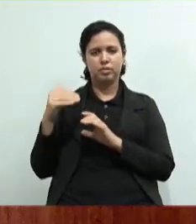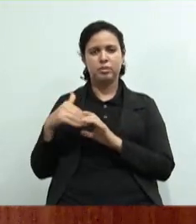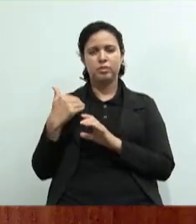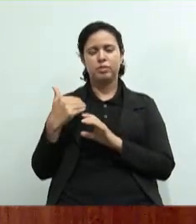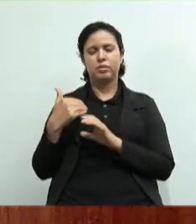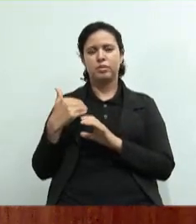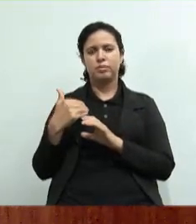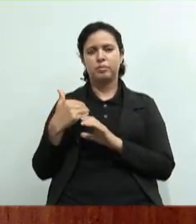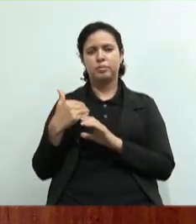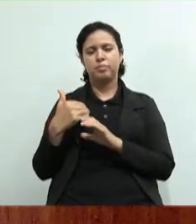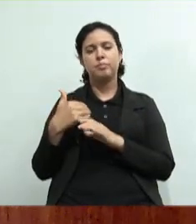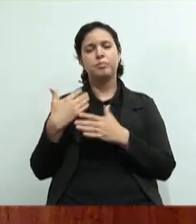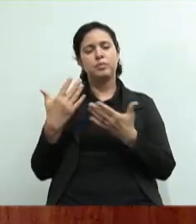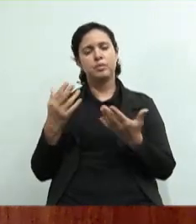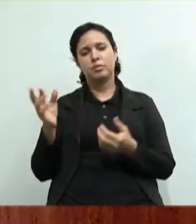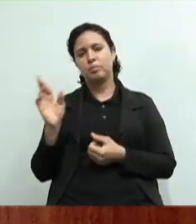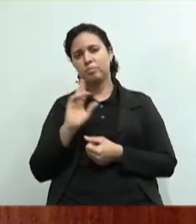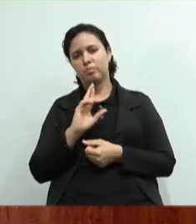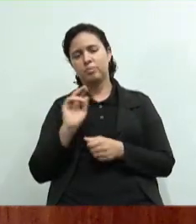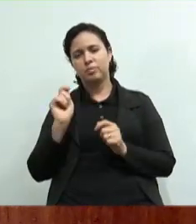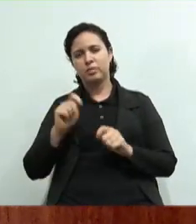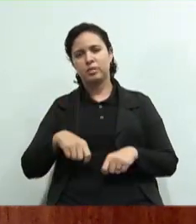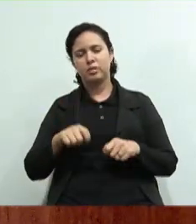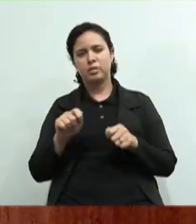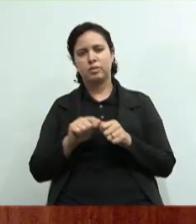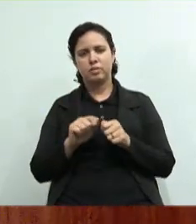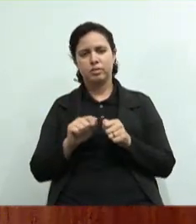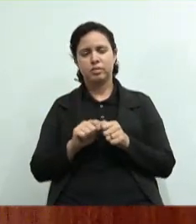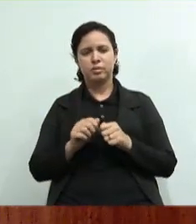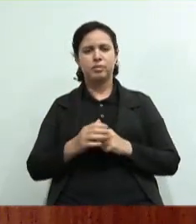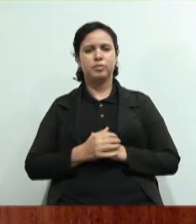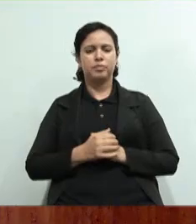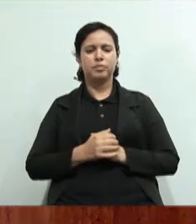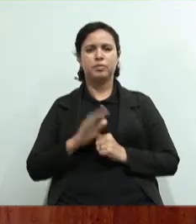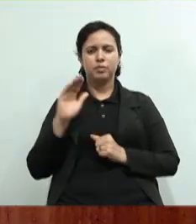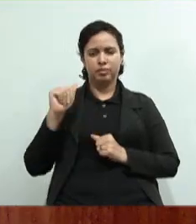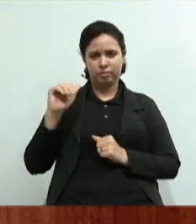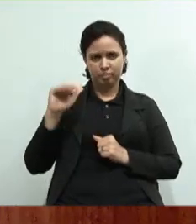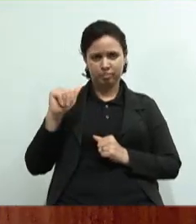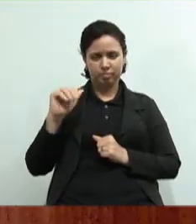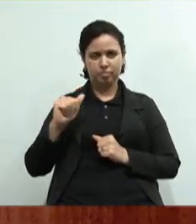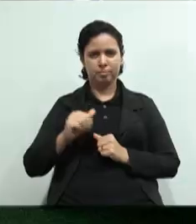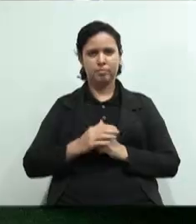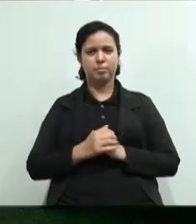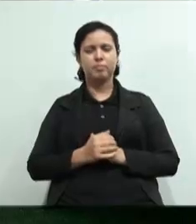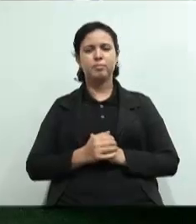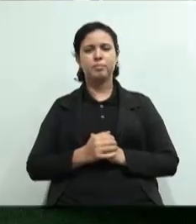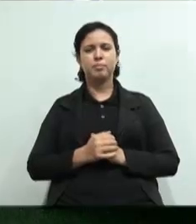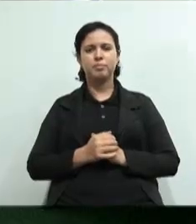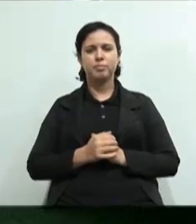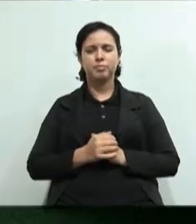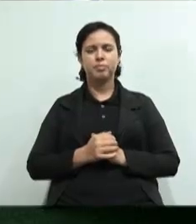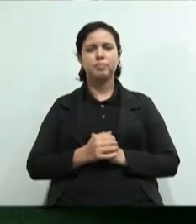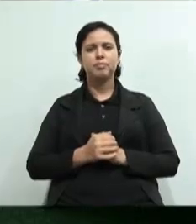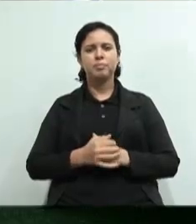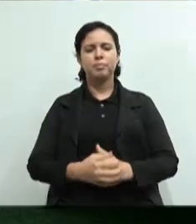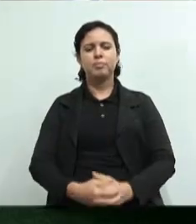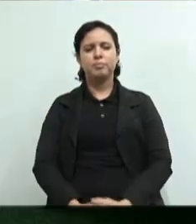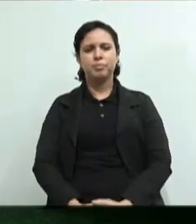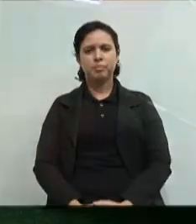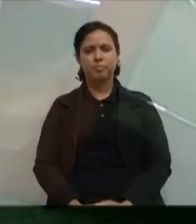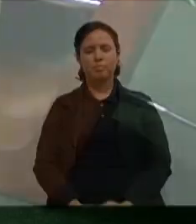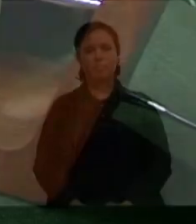E dependendo da resposta de vocês, a gente aplica o Kahoot. Até a próxima, então, né, professor? Até a próxima. Boa semana.